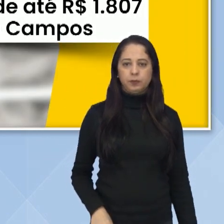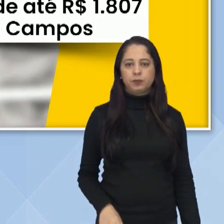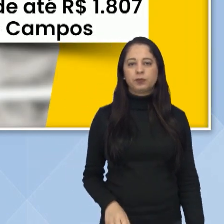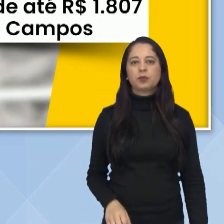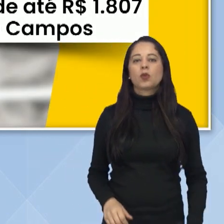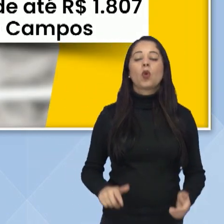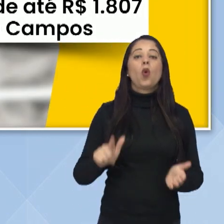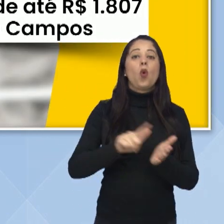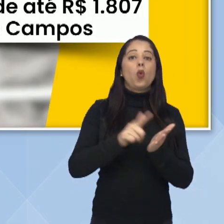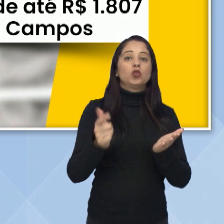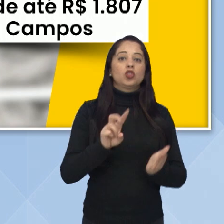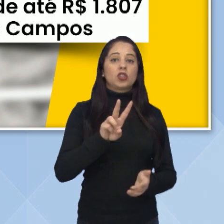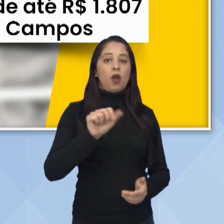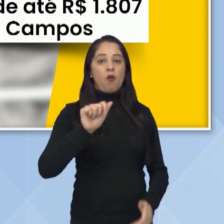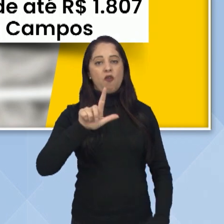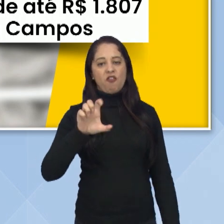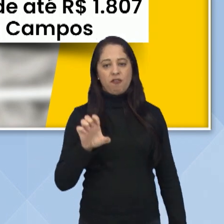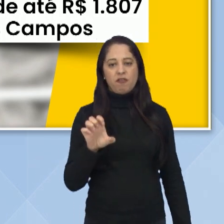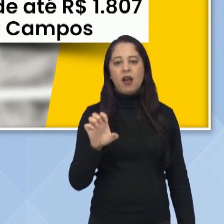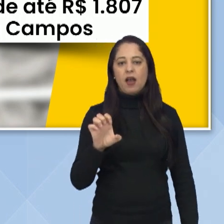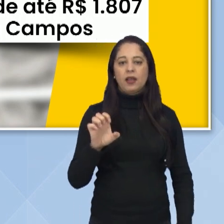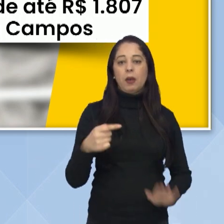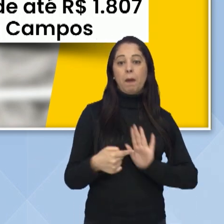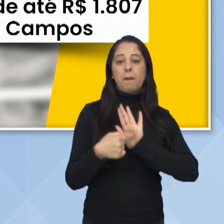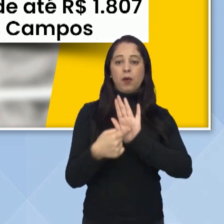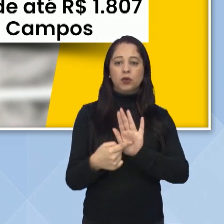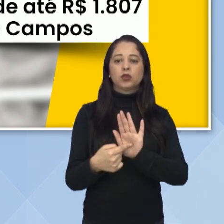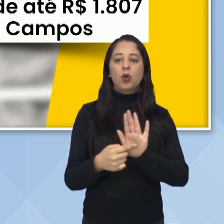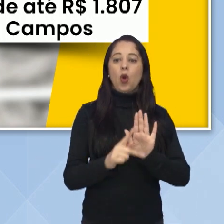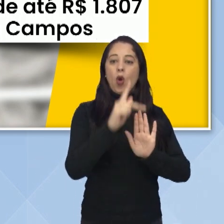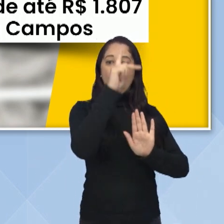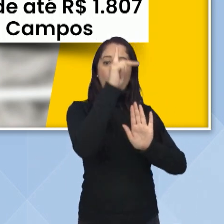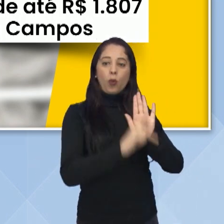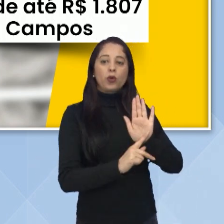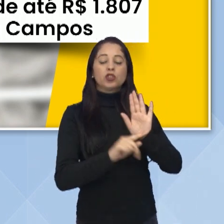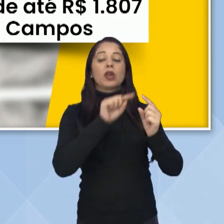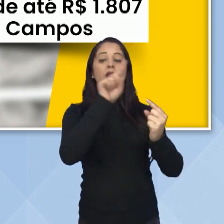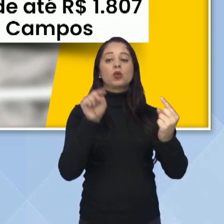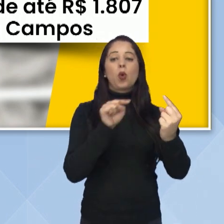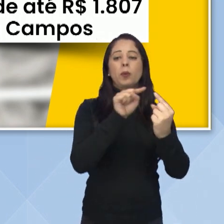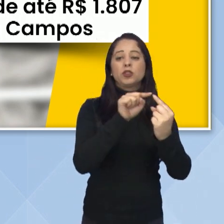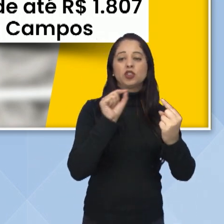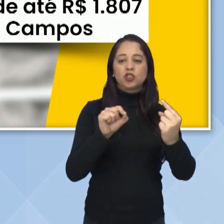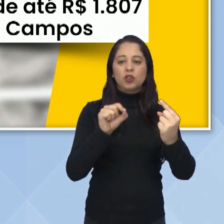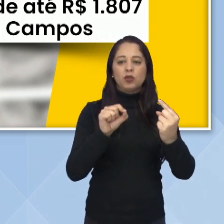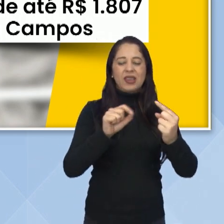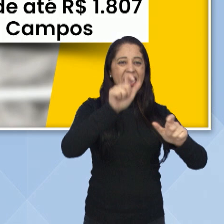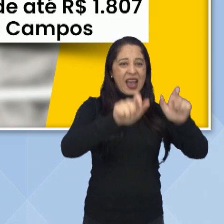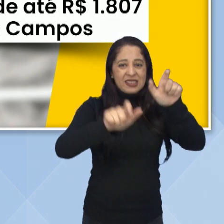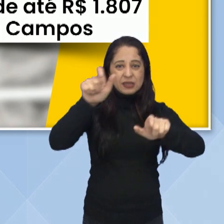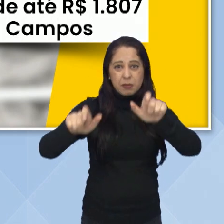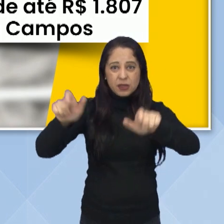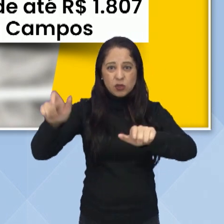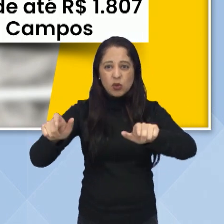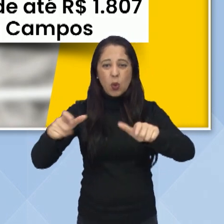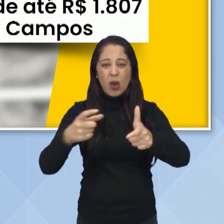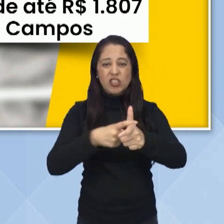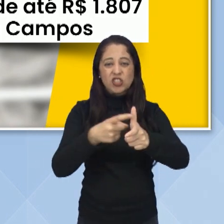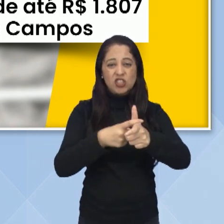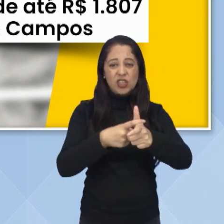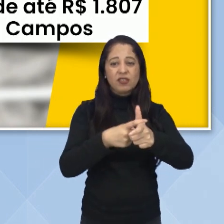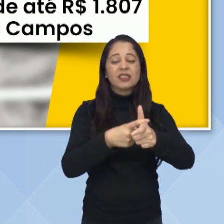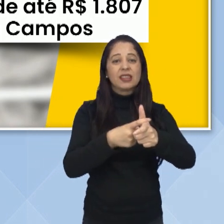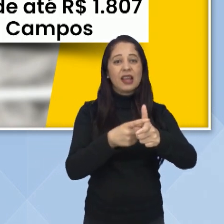O jornal O Vale colocou aqui, o projeto prevê perdão de dívida de até